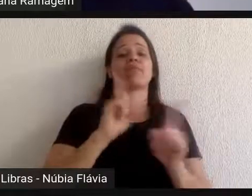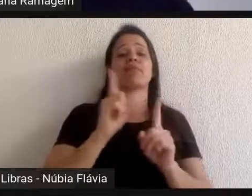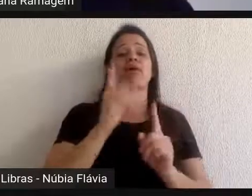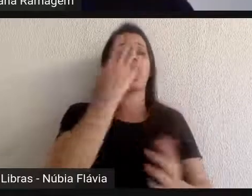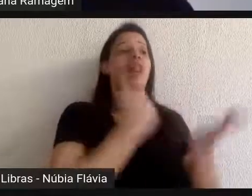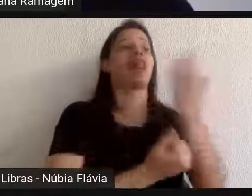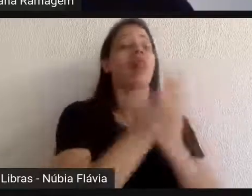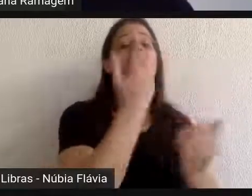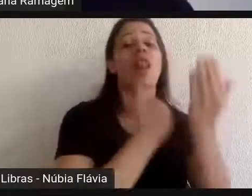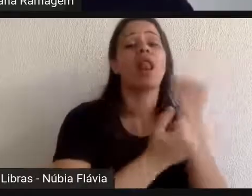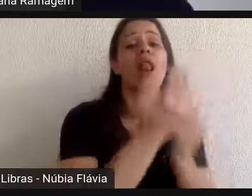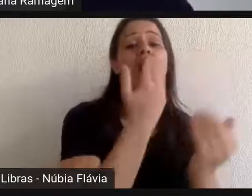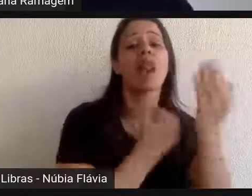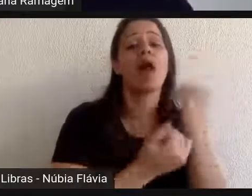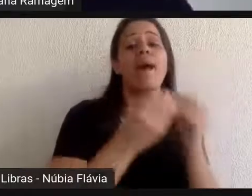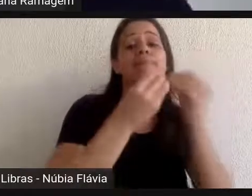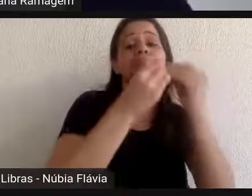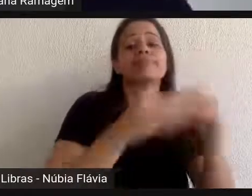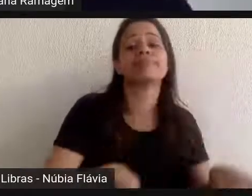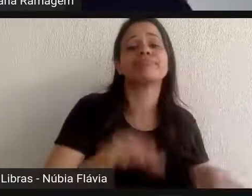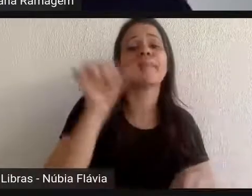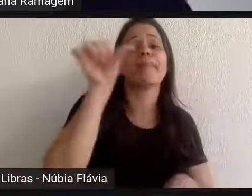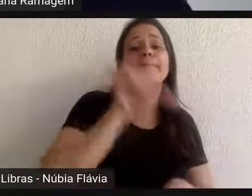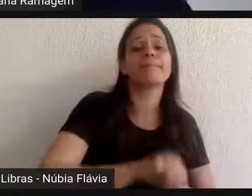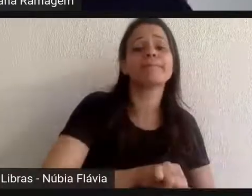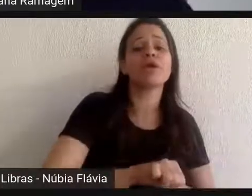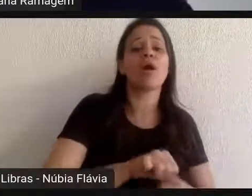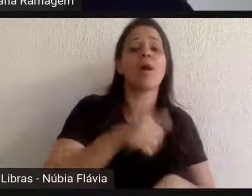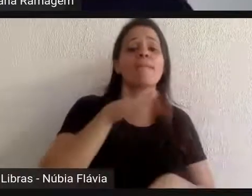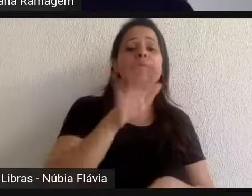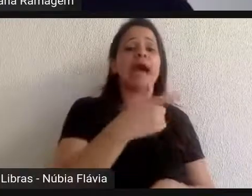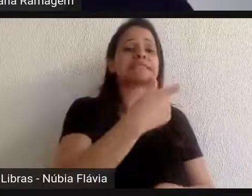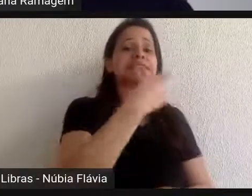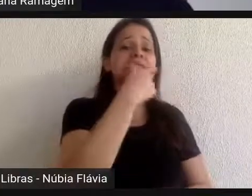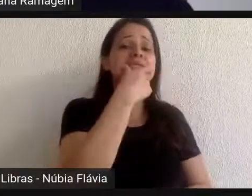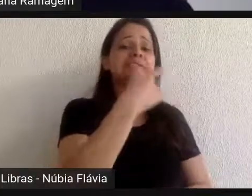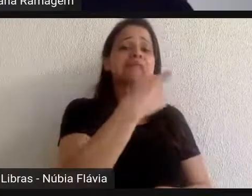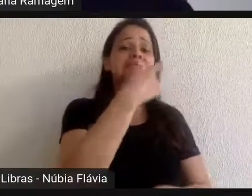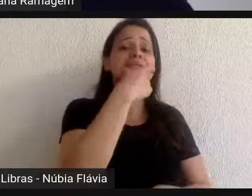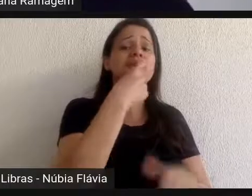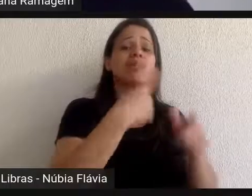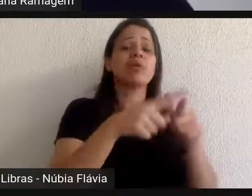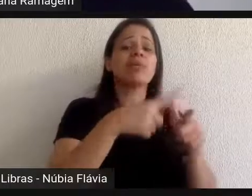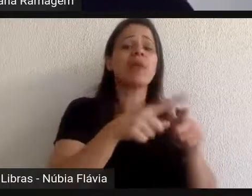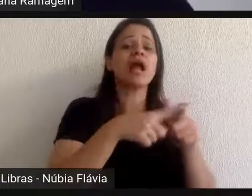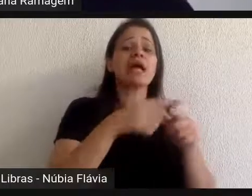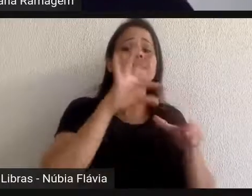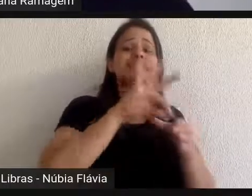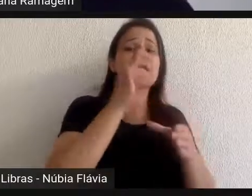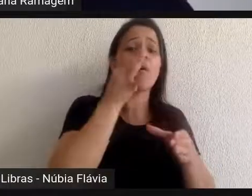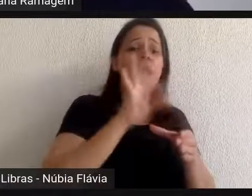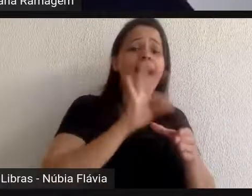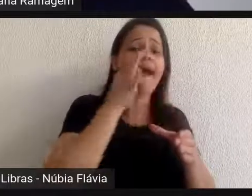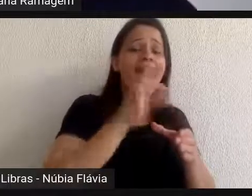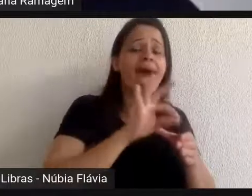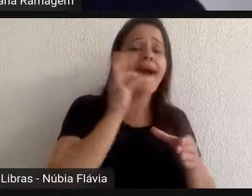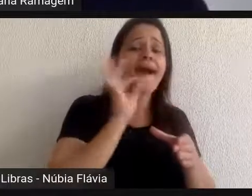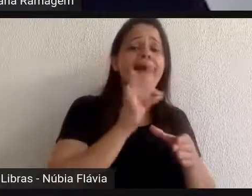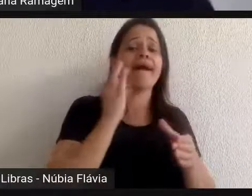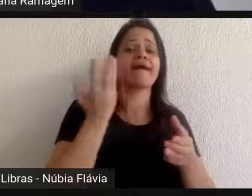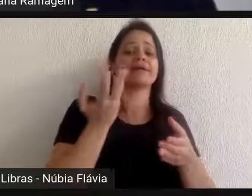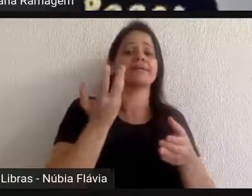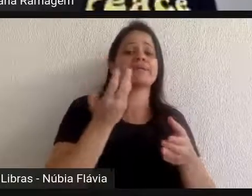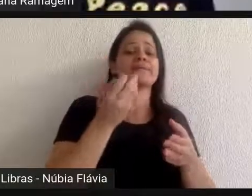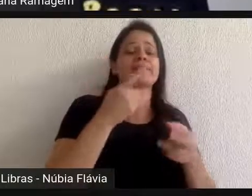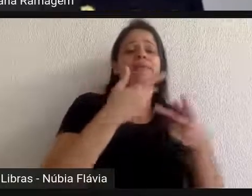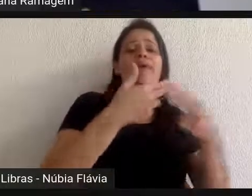acabo perdendo a mão e indo para as guloseimas, para os ultraprocessados, para os salgadinhos, né? Para as opções